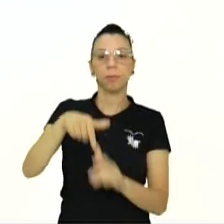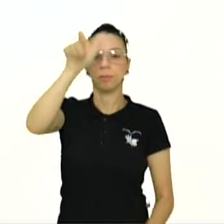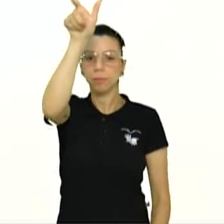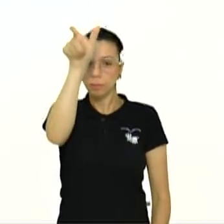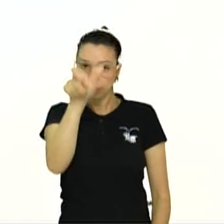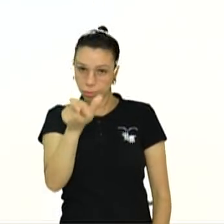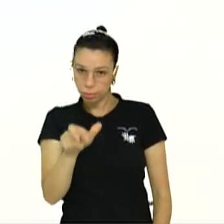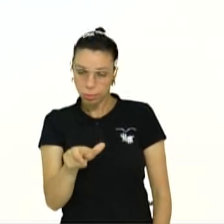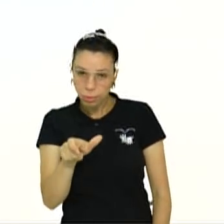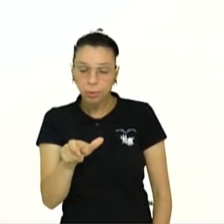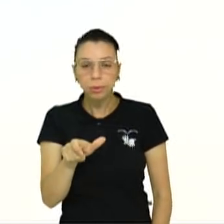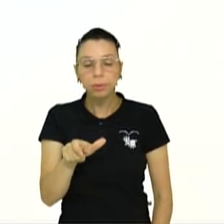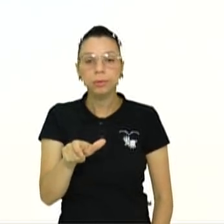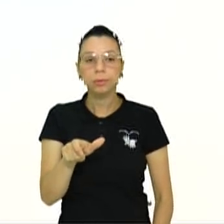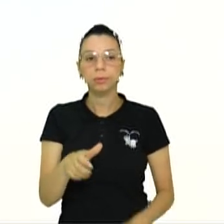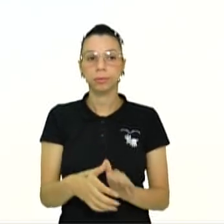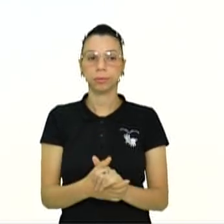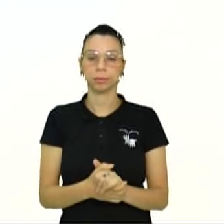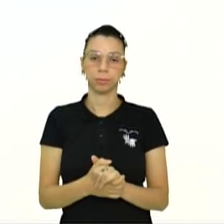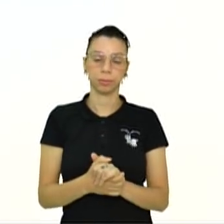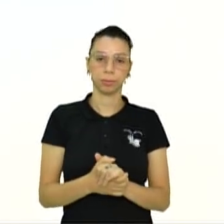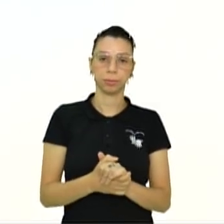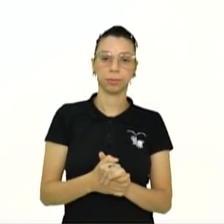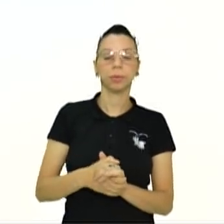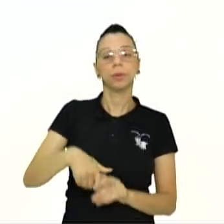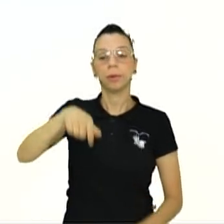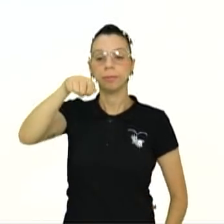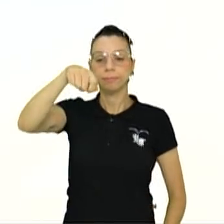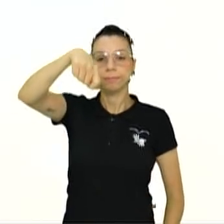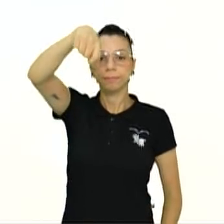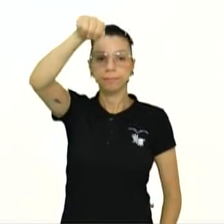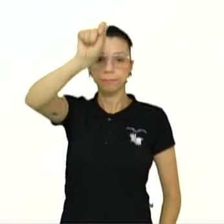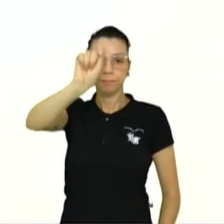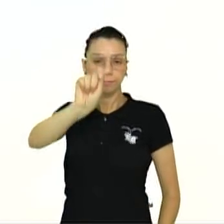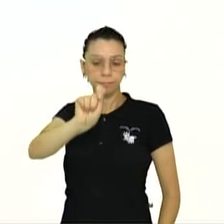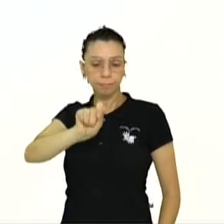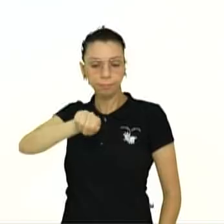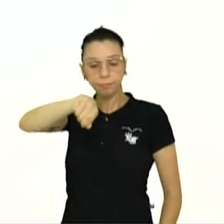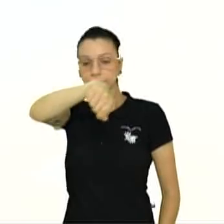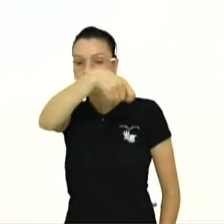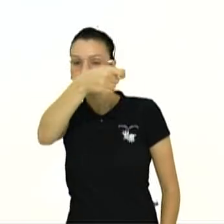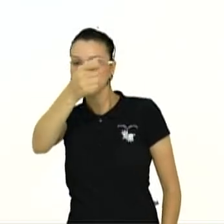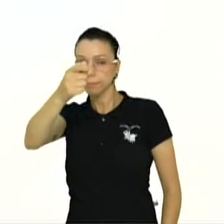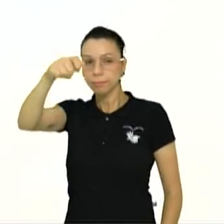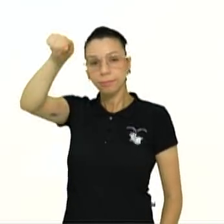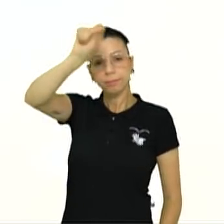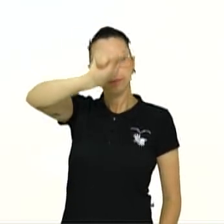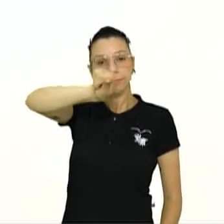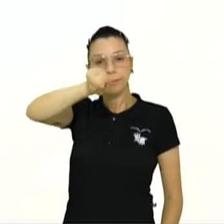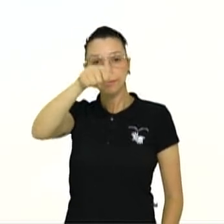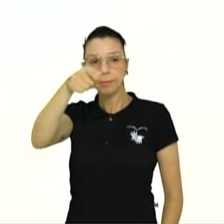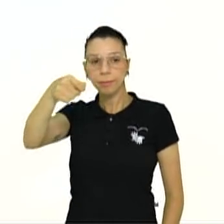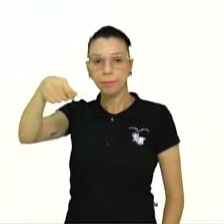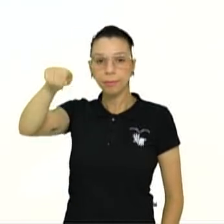vertical, posicionado com as cerdas, né, para traçar essas linhas na